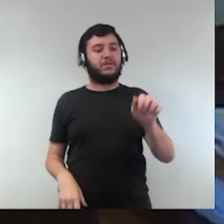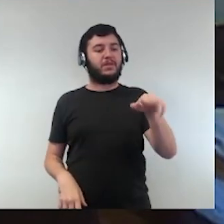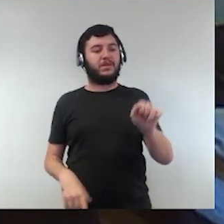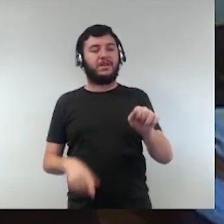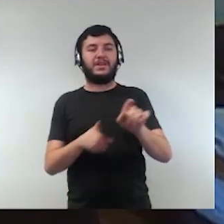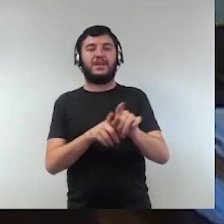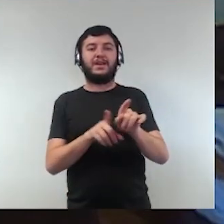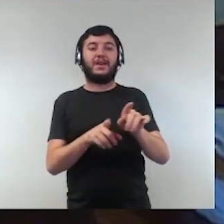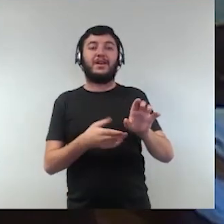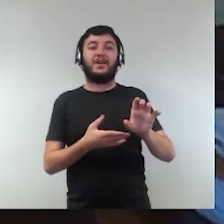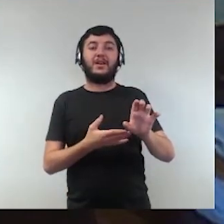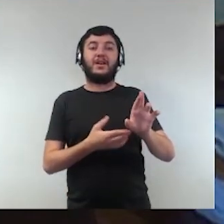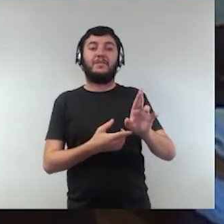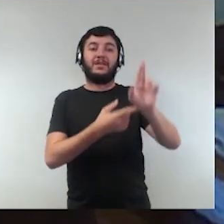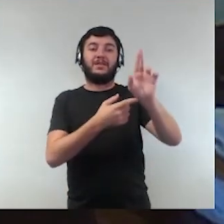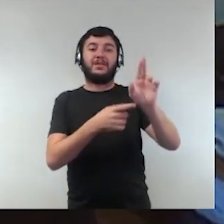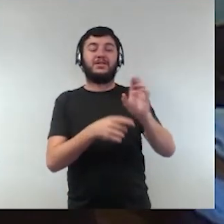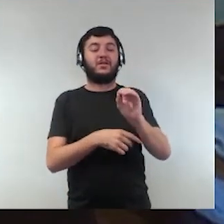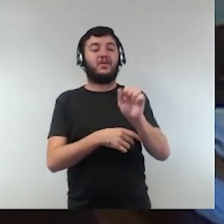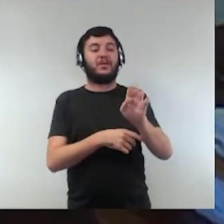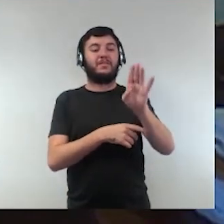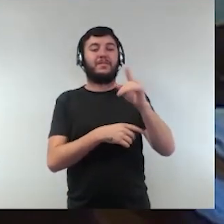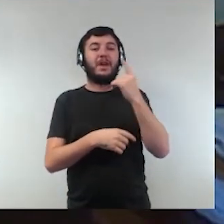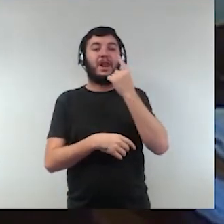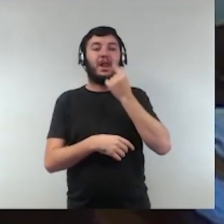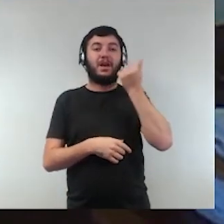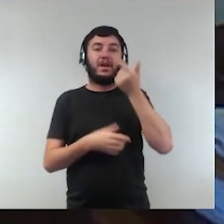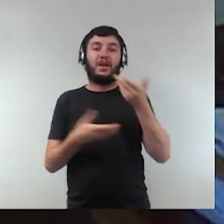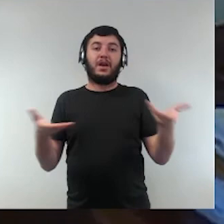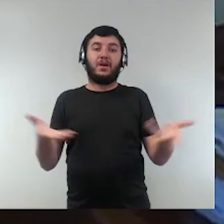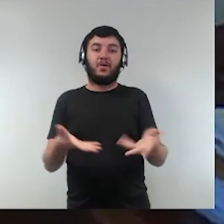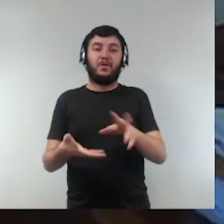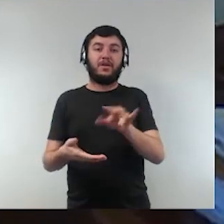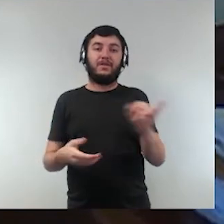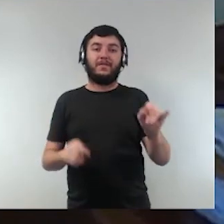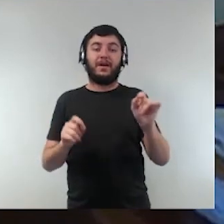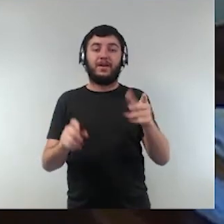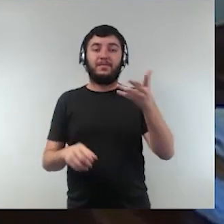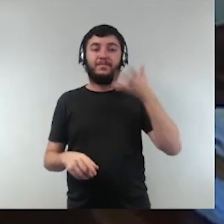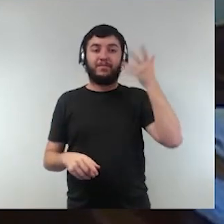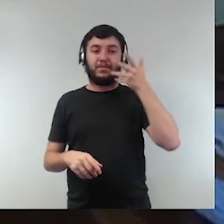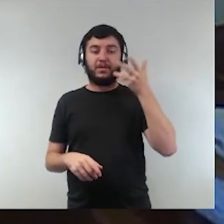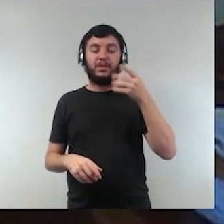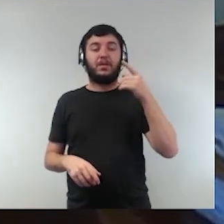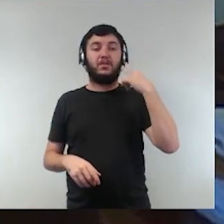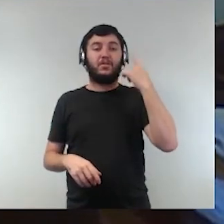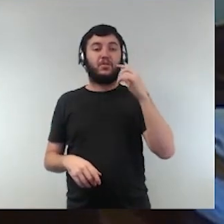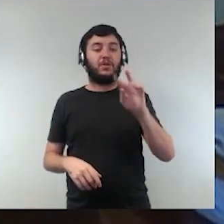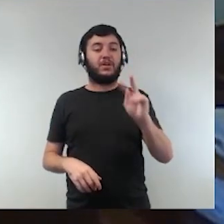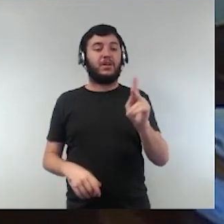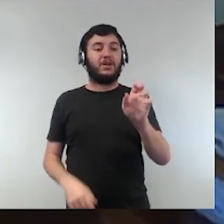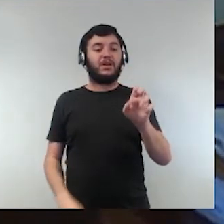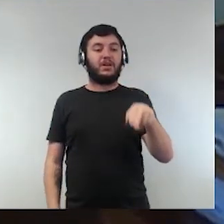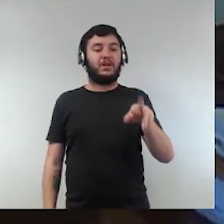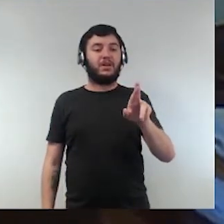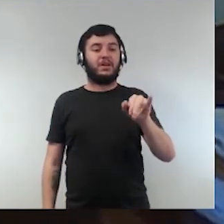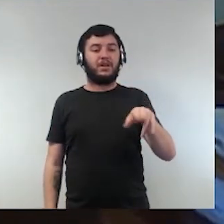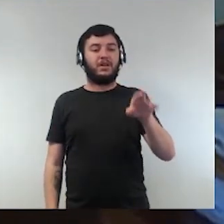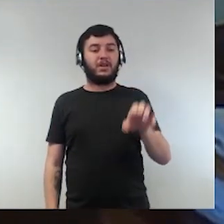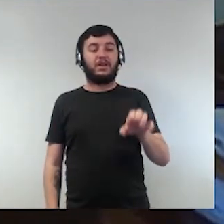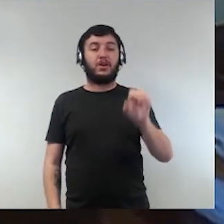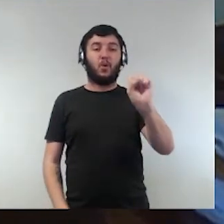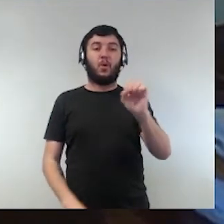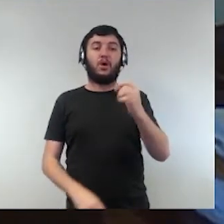Parabéns, é uma honra recebê-lo. Eu vou devolver a palavra ao doutor Henrique e ele terá 8 minutos